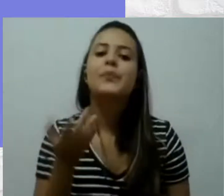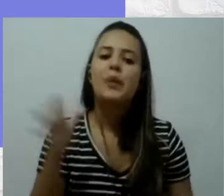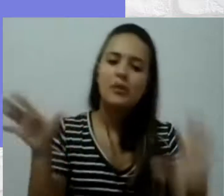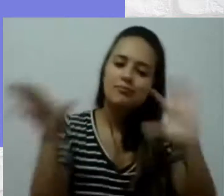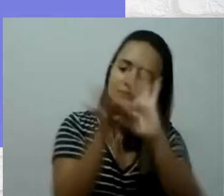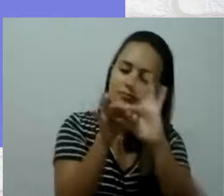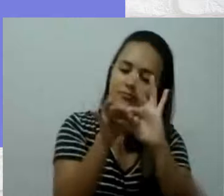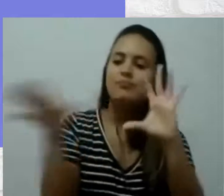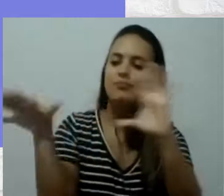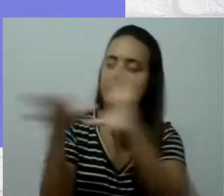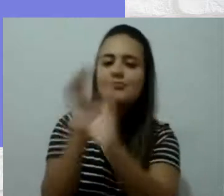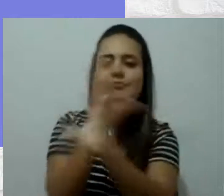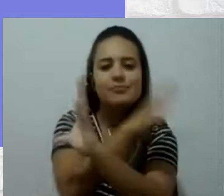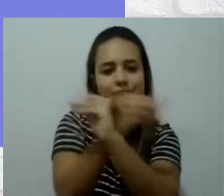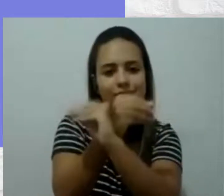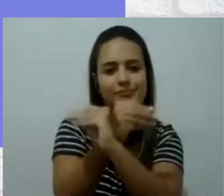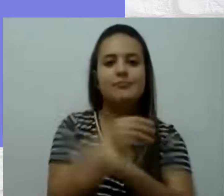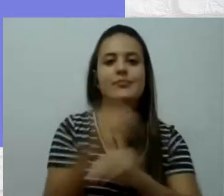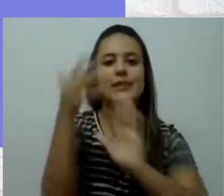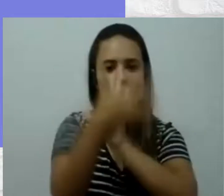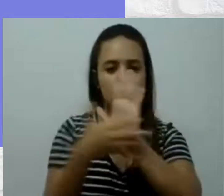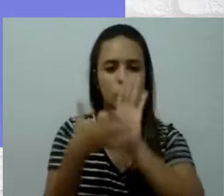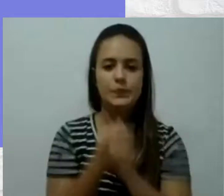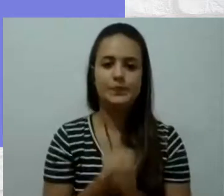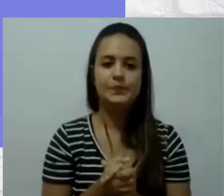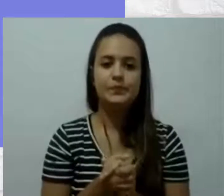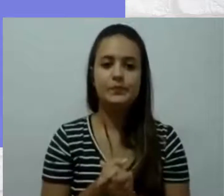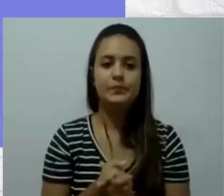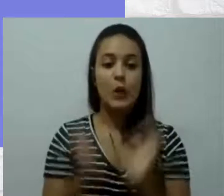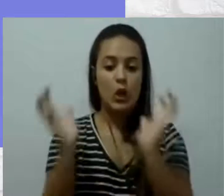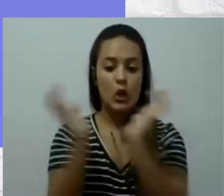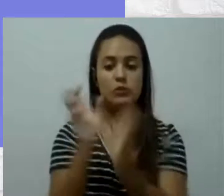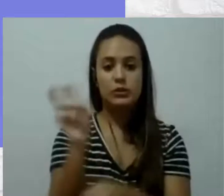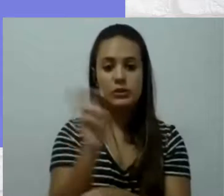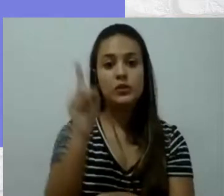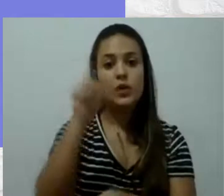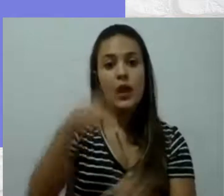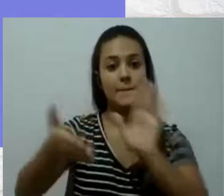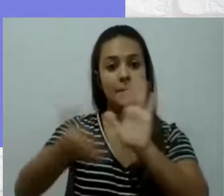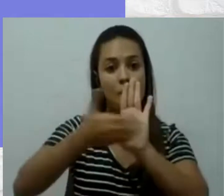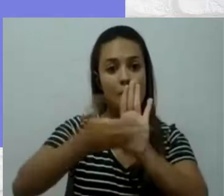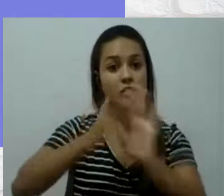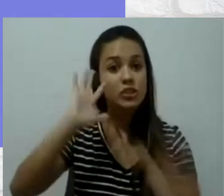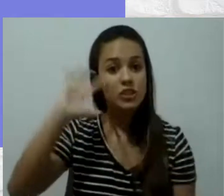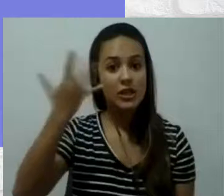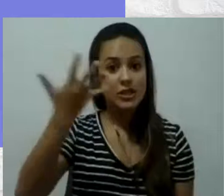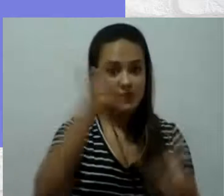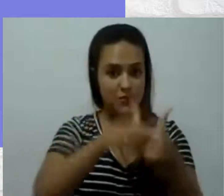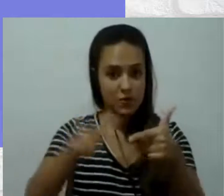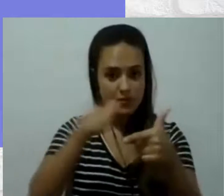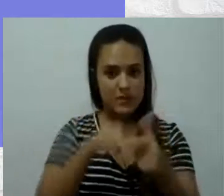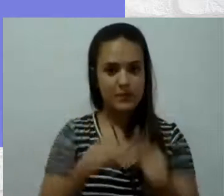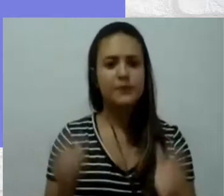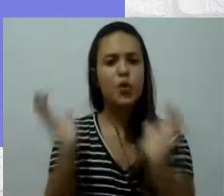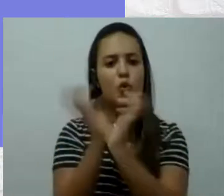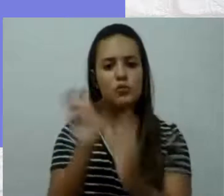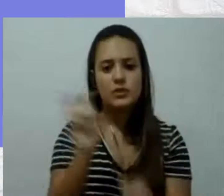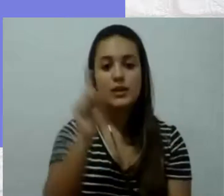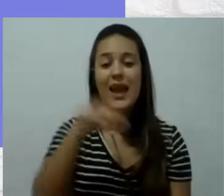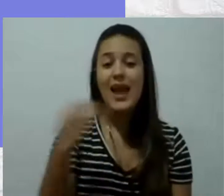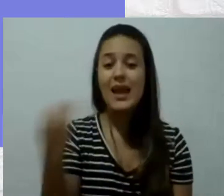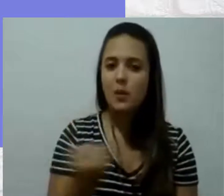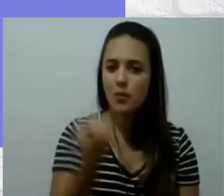podem ligar, conectar o texto de vocês. E a quinta competência, que é a proposta de intervenção.